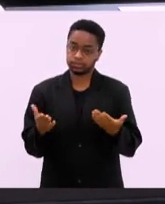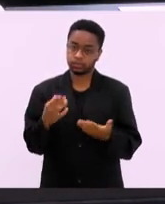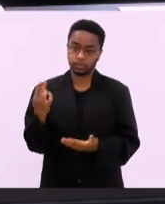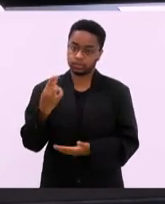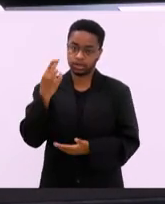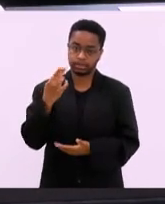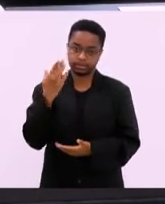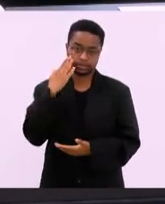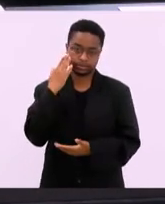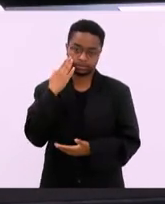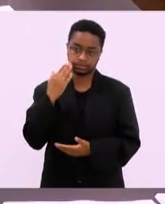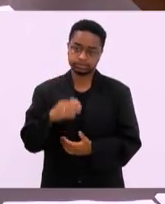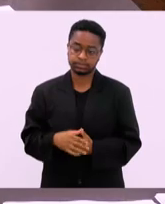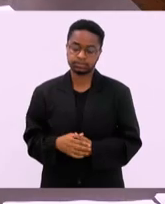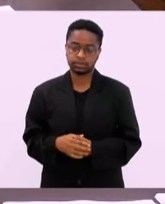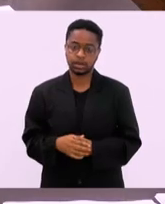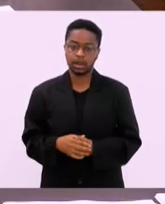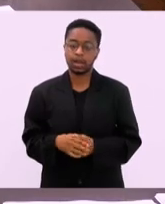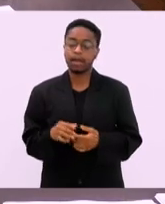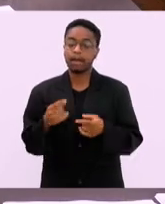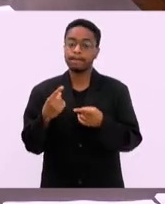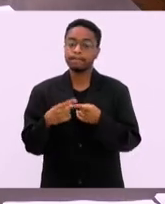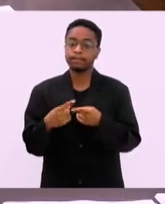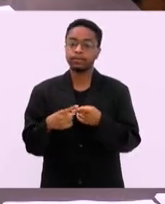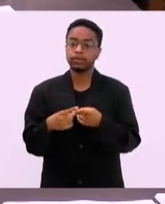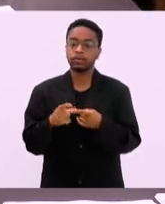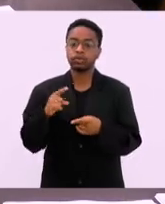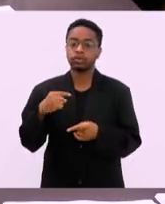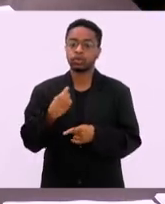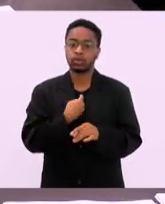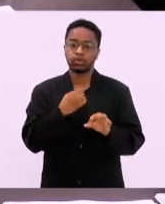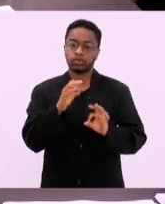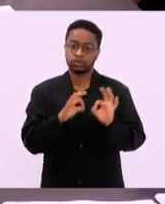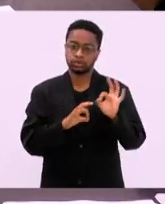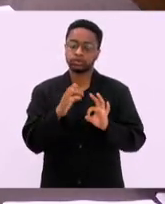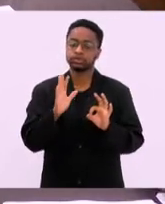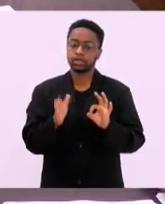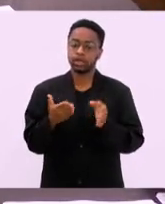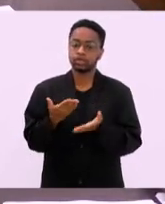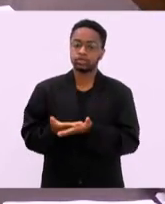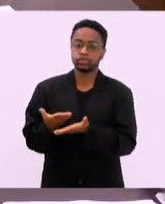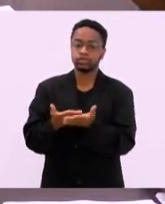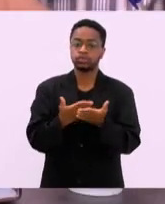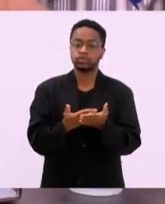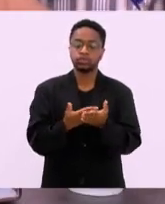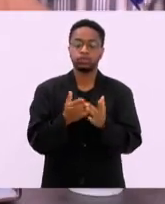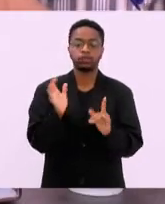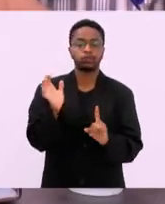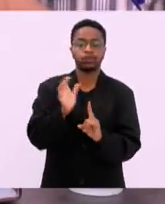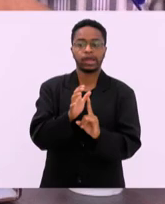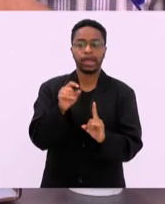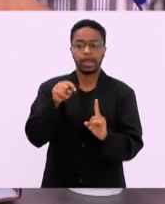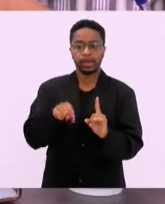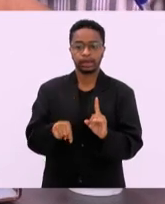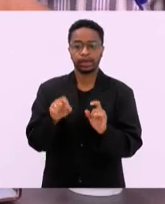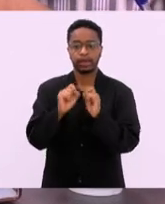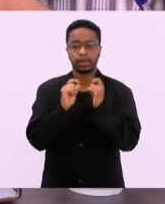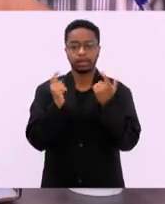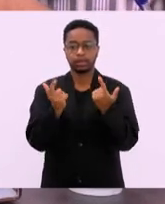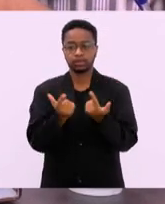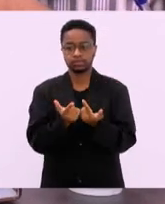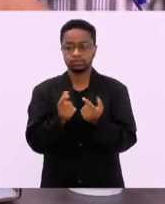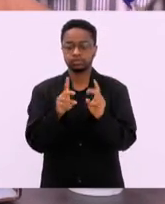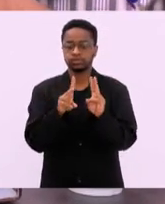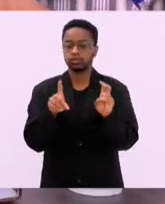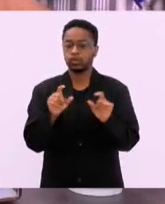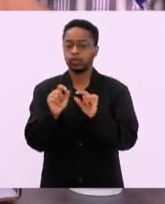Fica agarrando toda hora. Nós já deliberamos que o próprio estudo de impacto da própria casa serve. Supre a baixa de diligência fazendo. Mas tem o